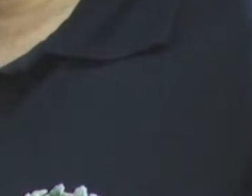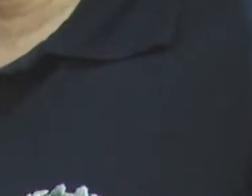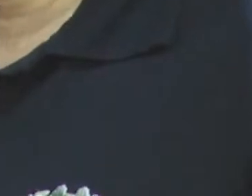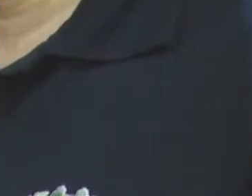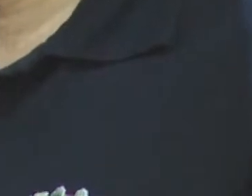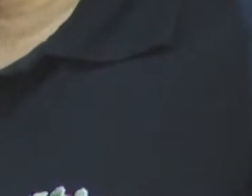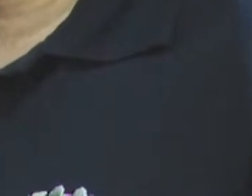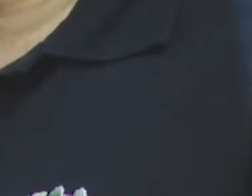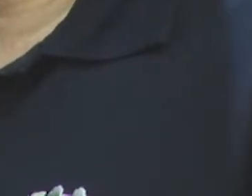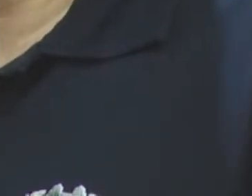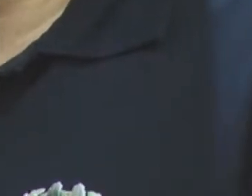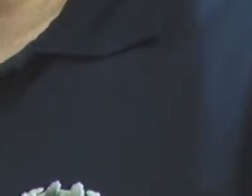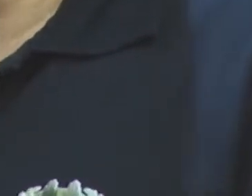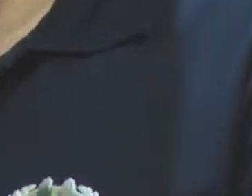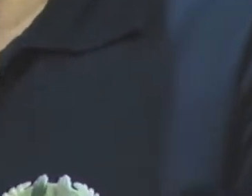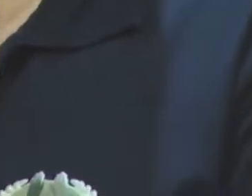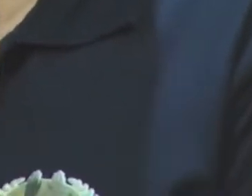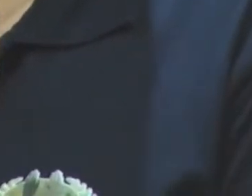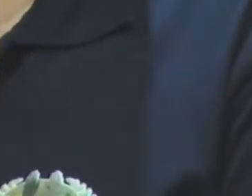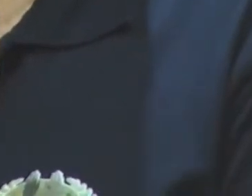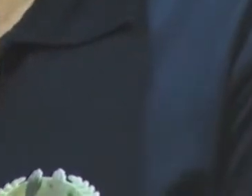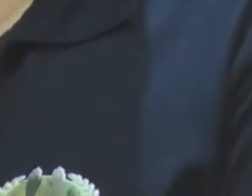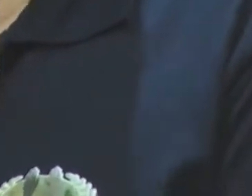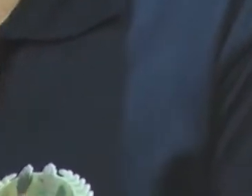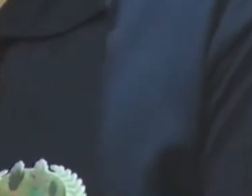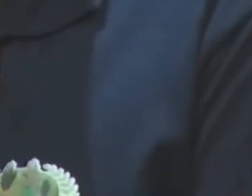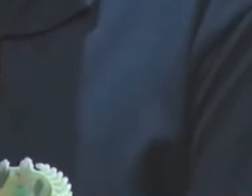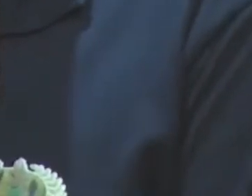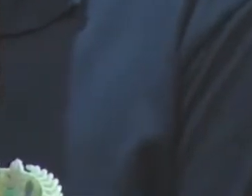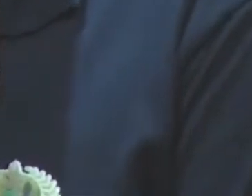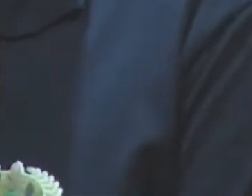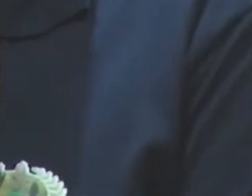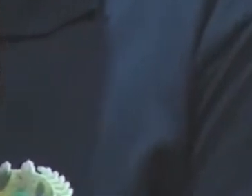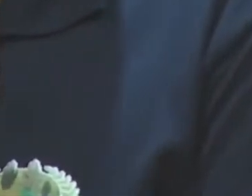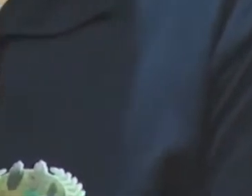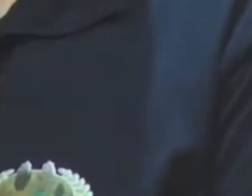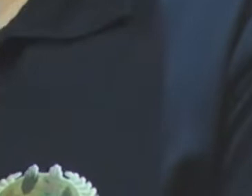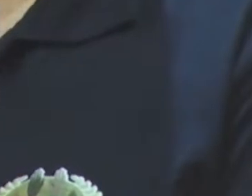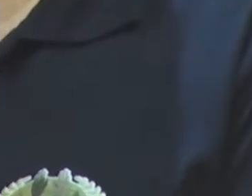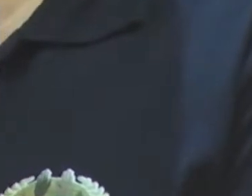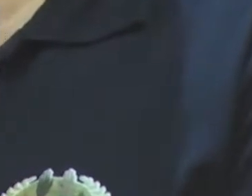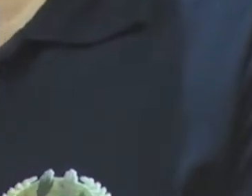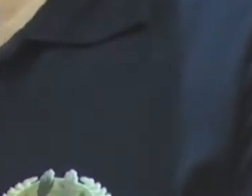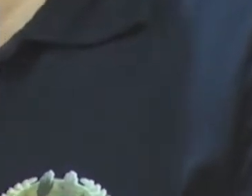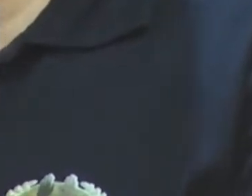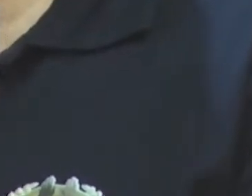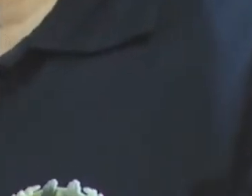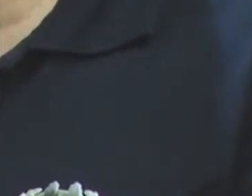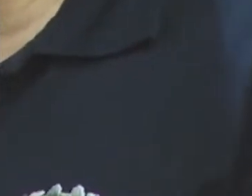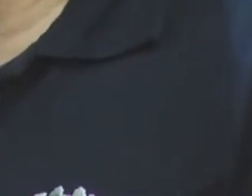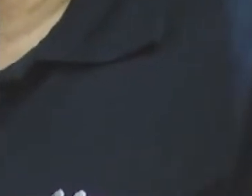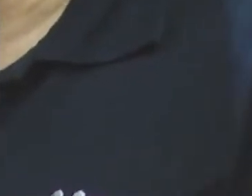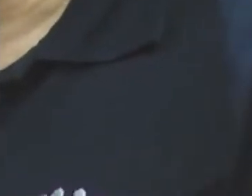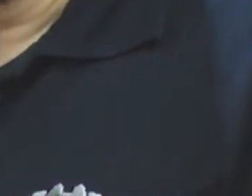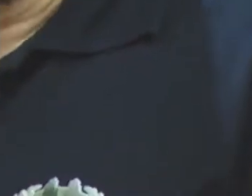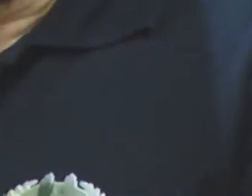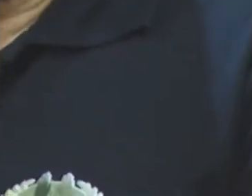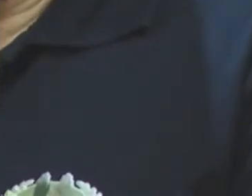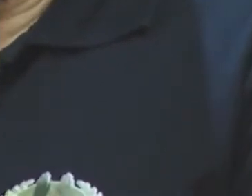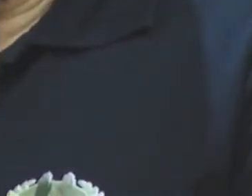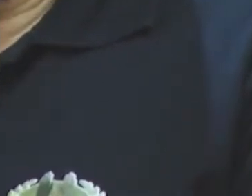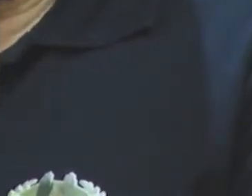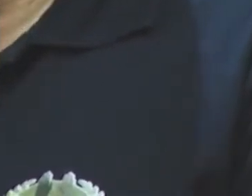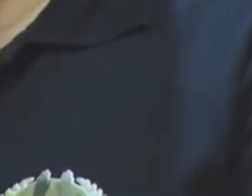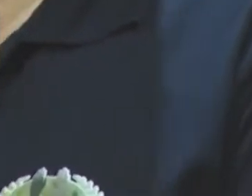precisamos valorizar o funcionário público. O funcionário público não é o problema. Funcionário público deve ser a solução.